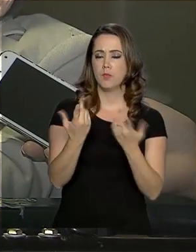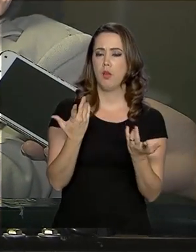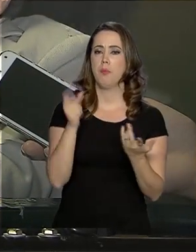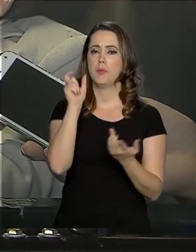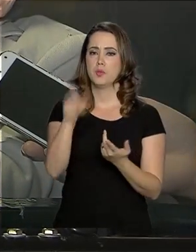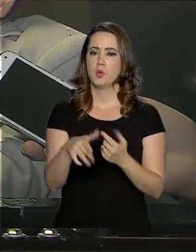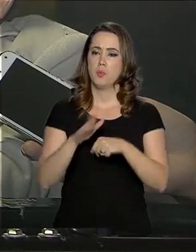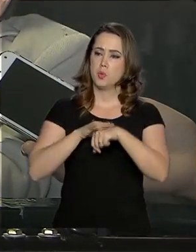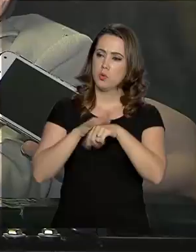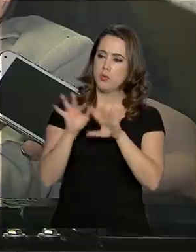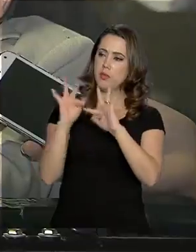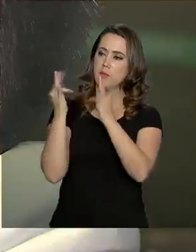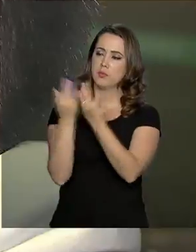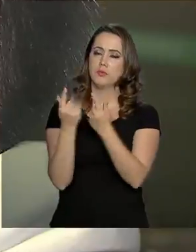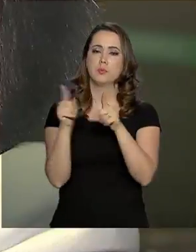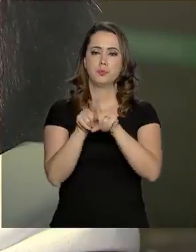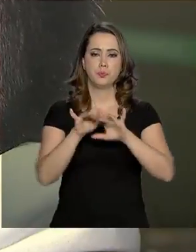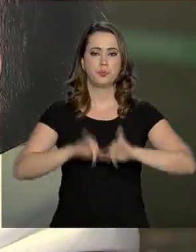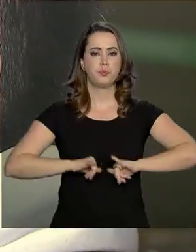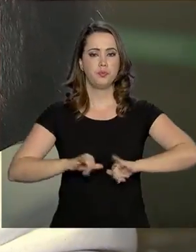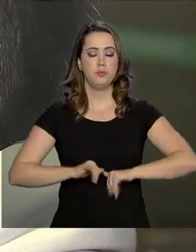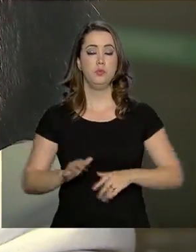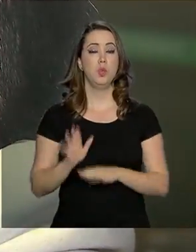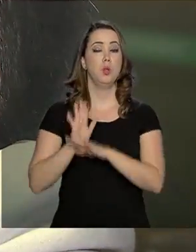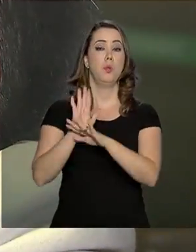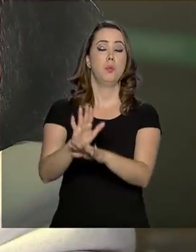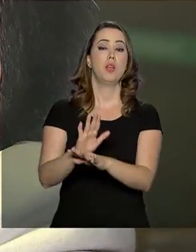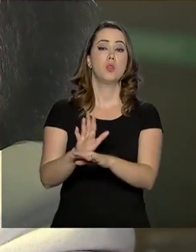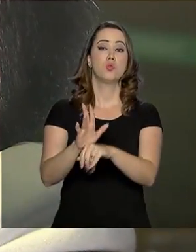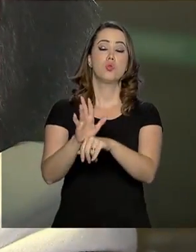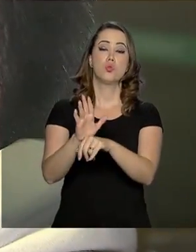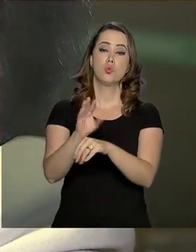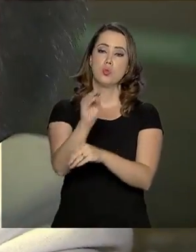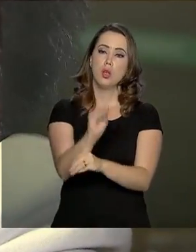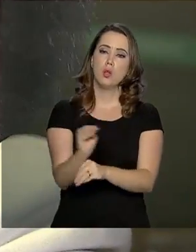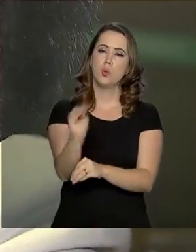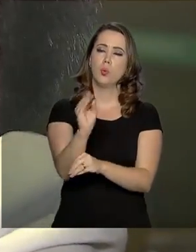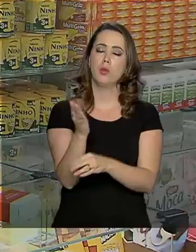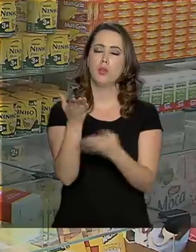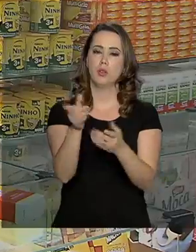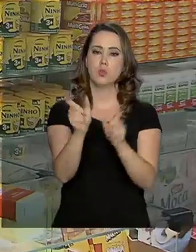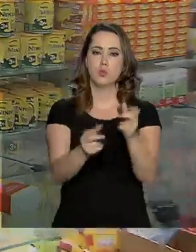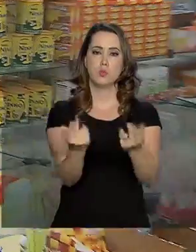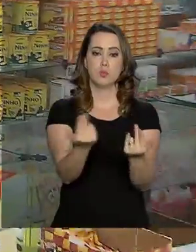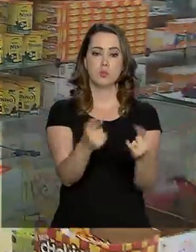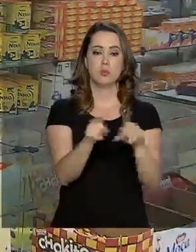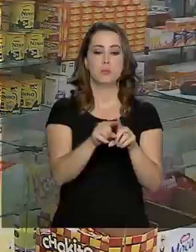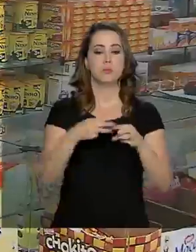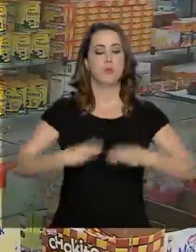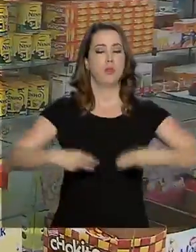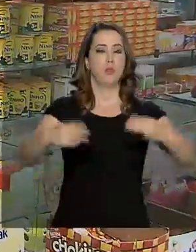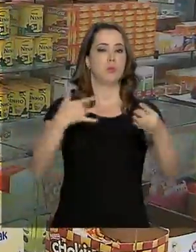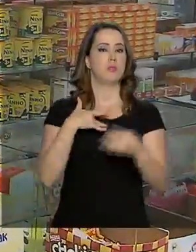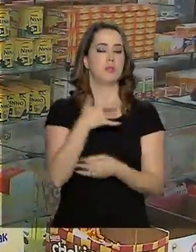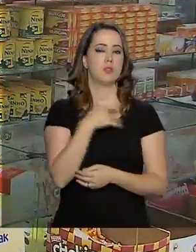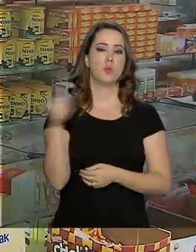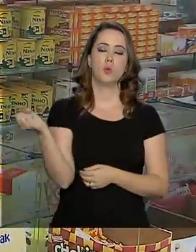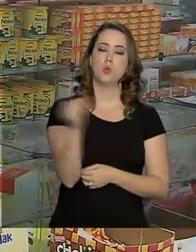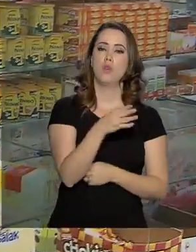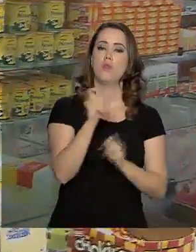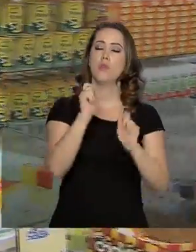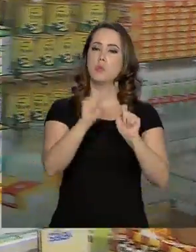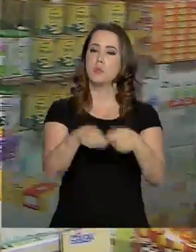apenas o paciente, mas os familiares. Para ajudar no tratamento de pacientes como o Patrick, o Ministério da Saúde terá uma